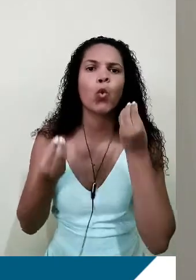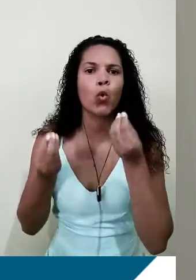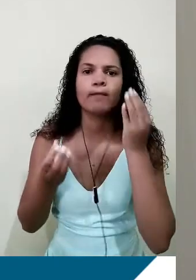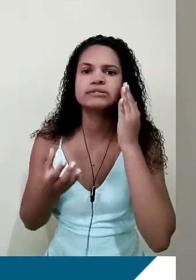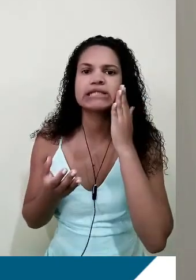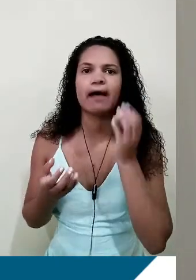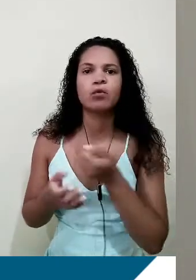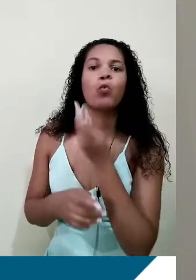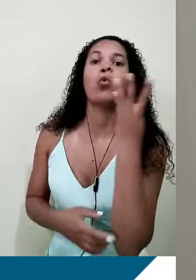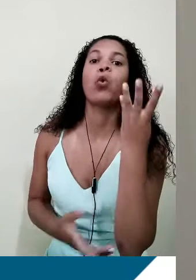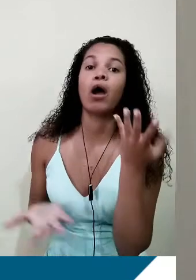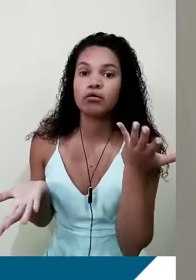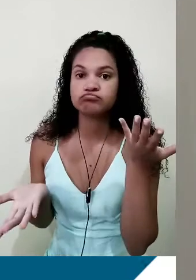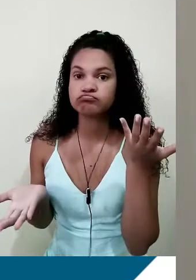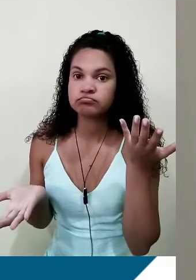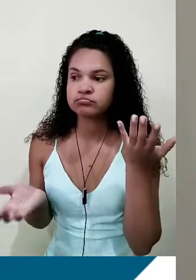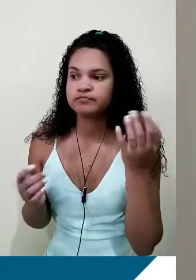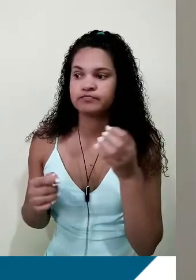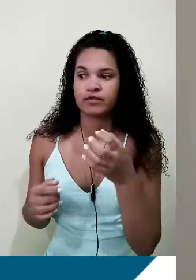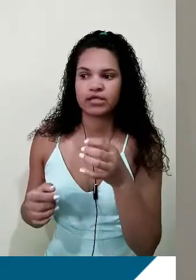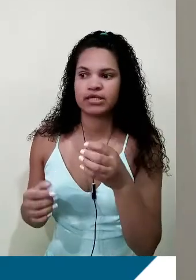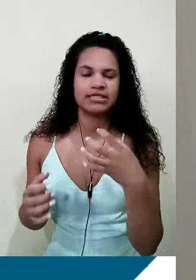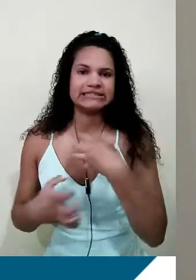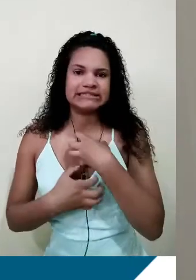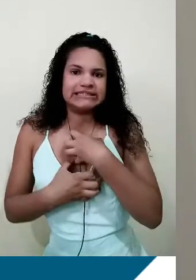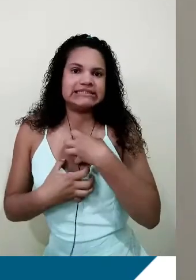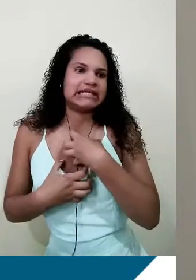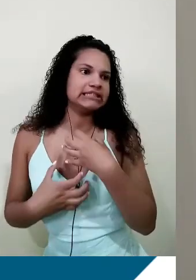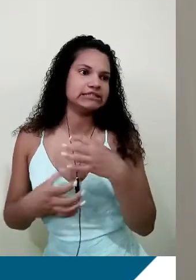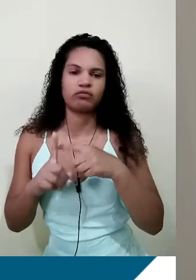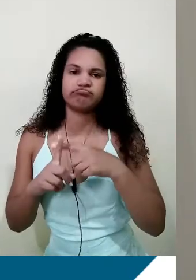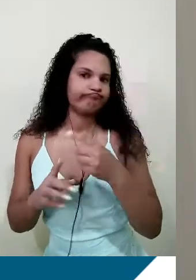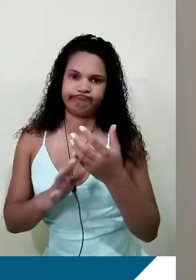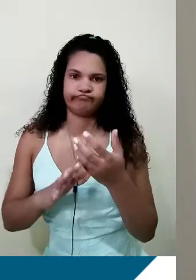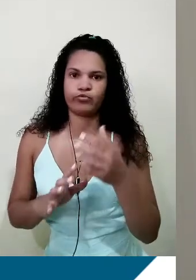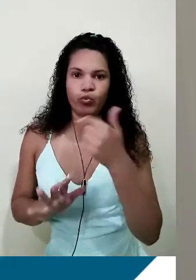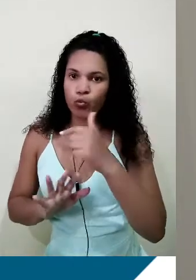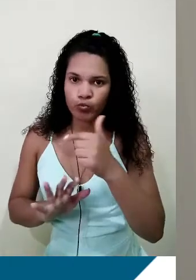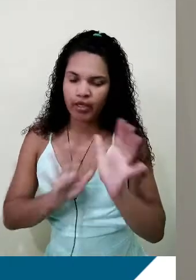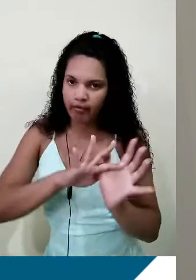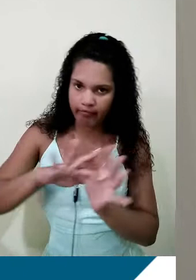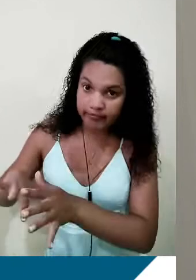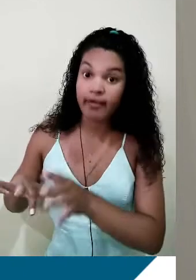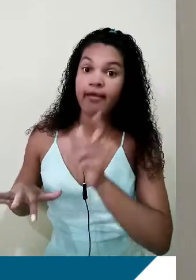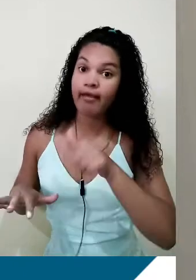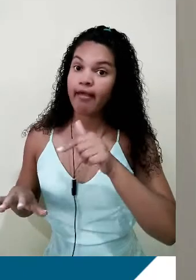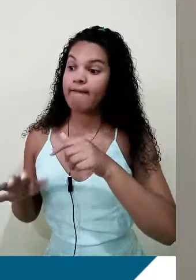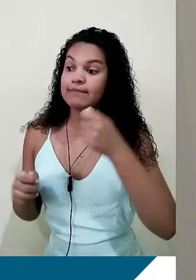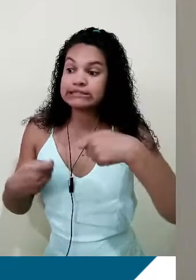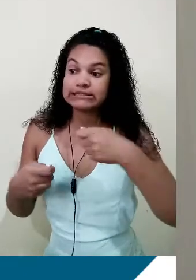de sensação para a temperatura, nós precisamos de uma medida concreta para podermos